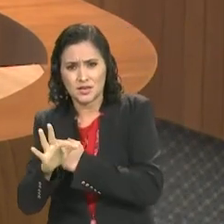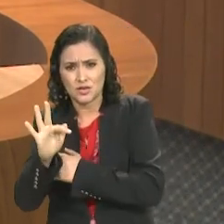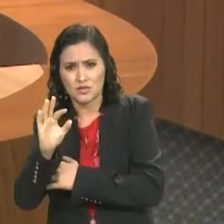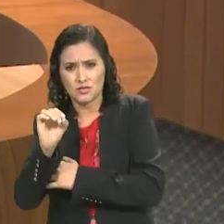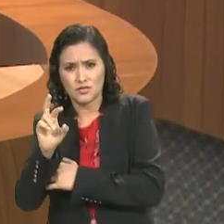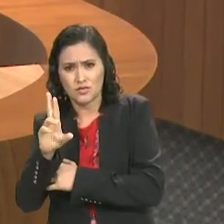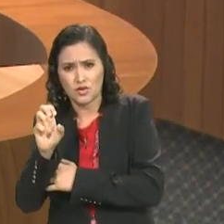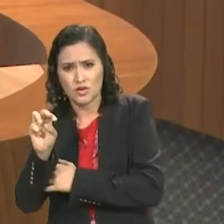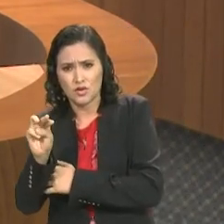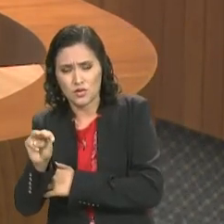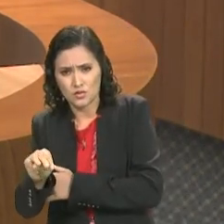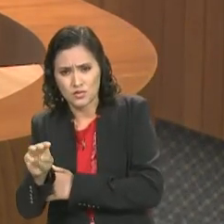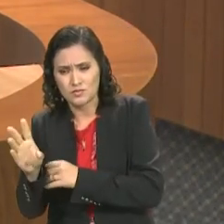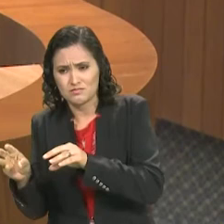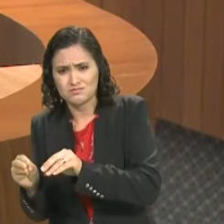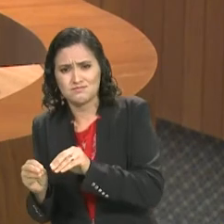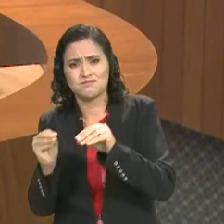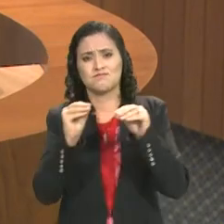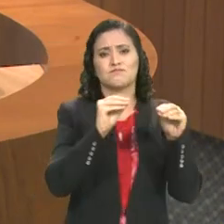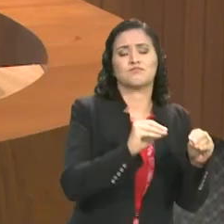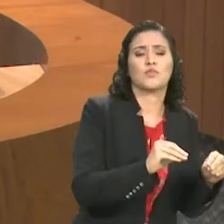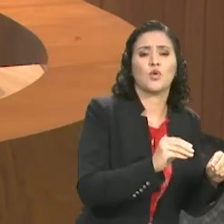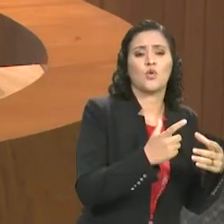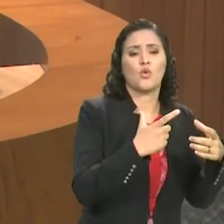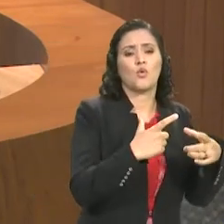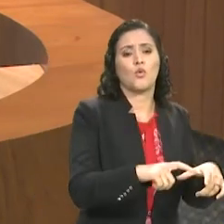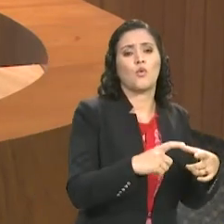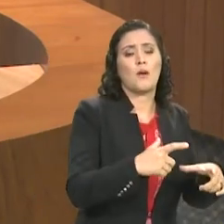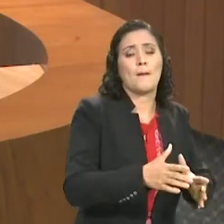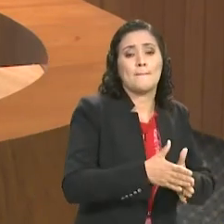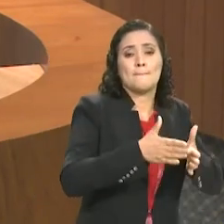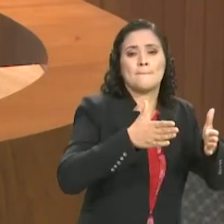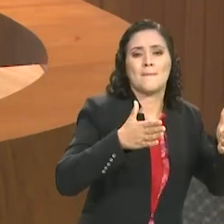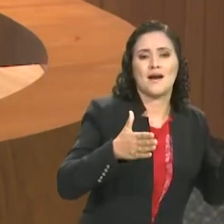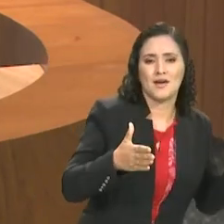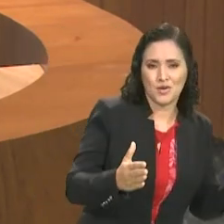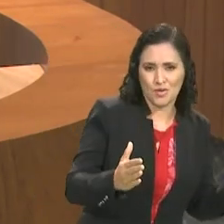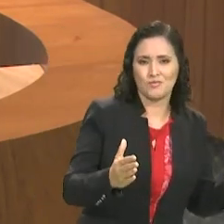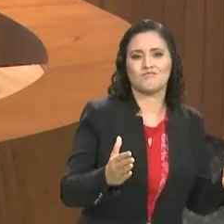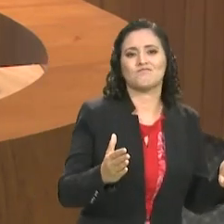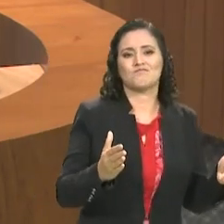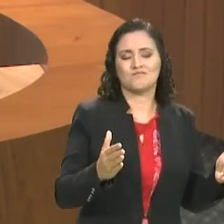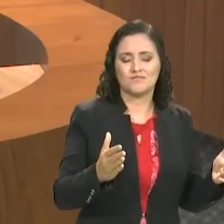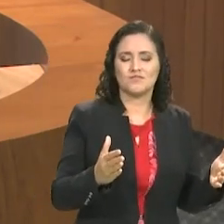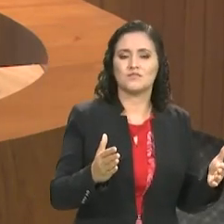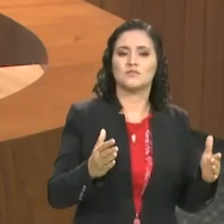aparato judicial dali. Já se tornou pequeno para o tamanho da comarca e com certeza logo,